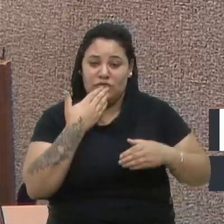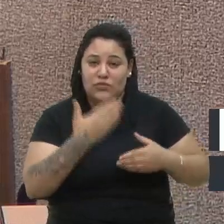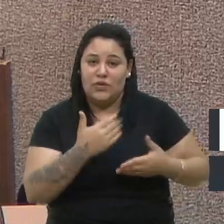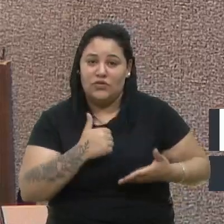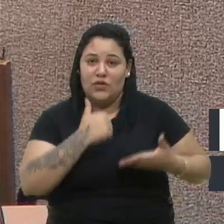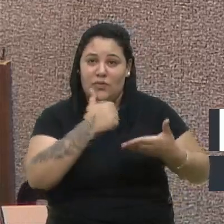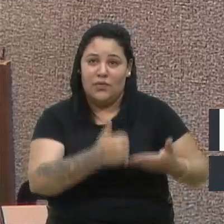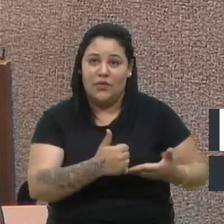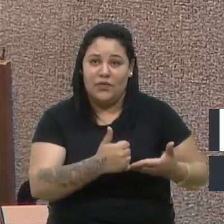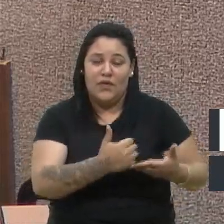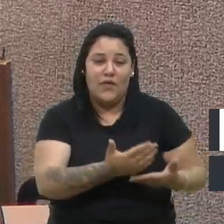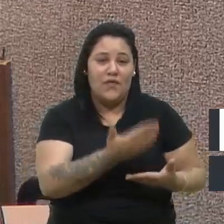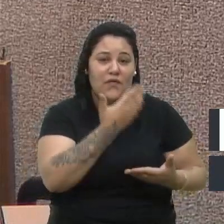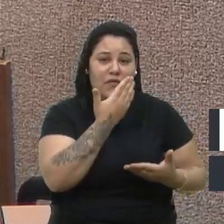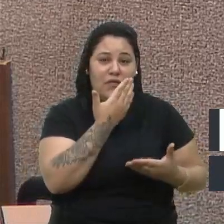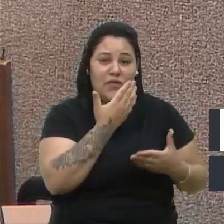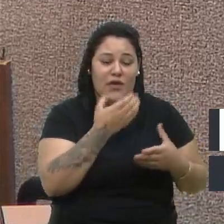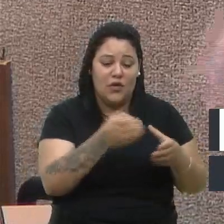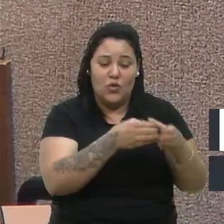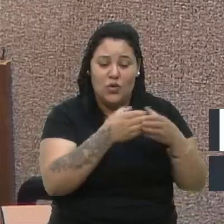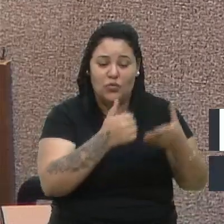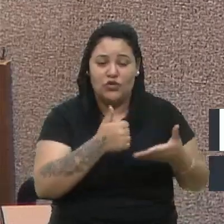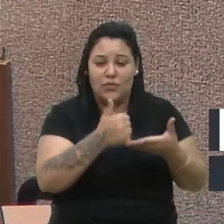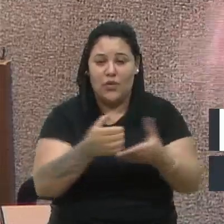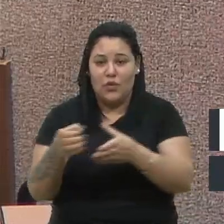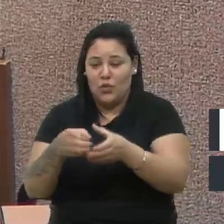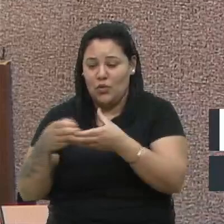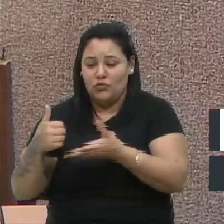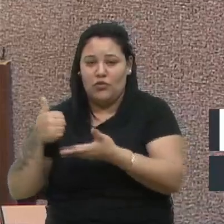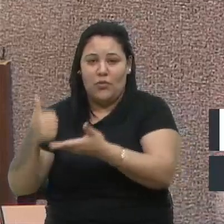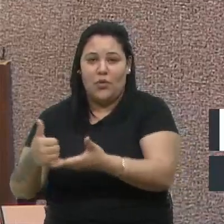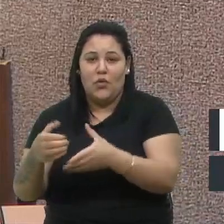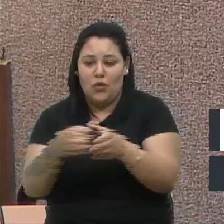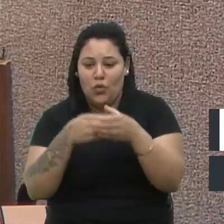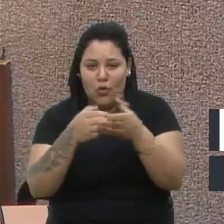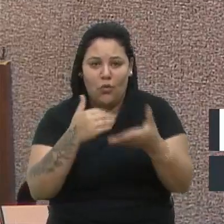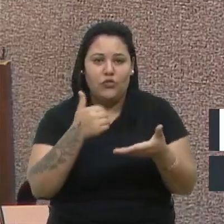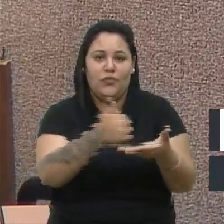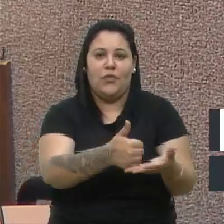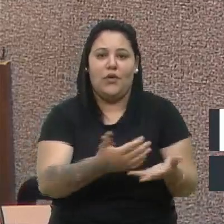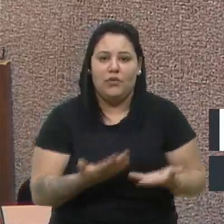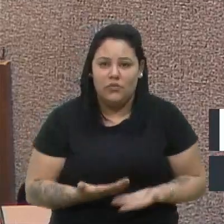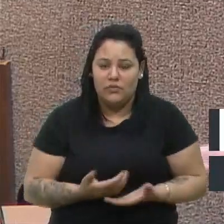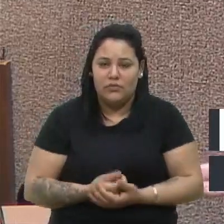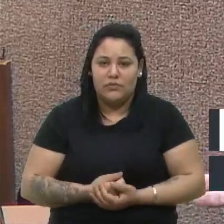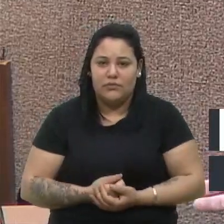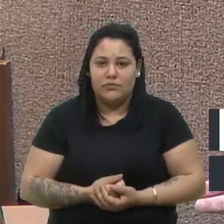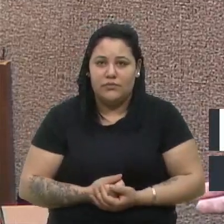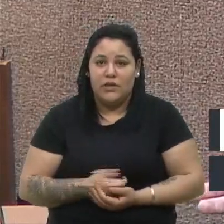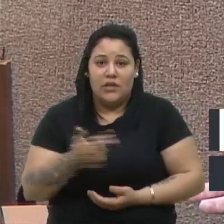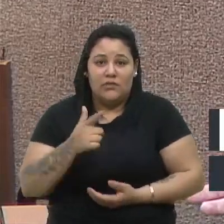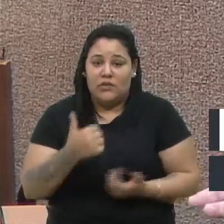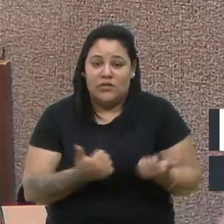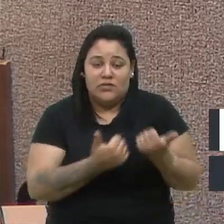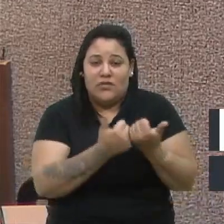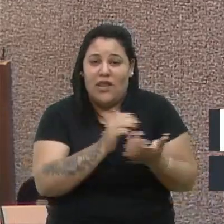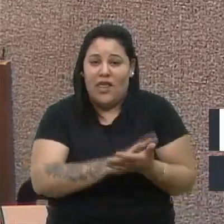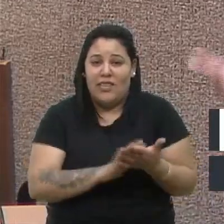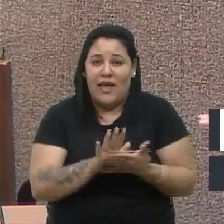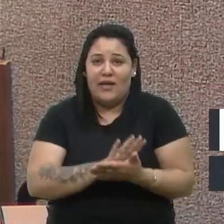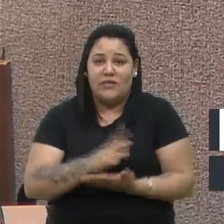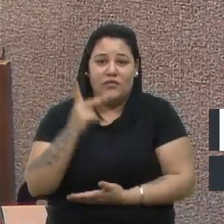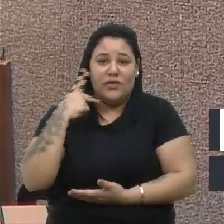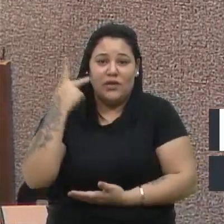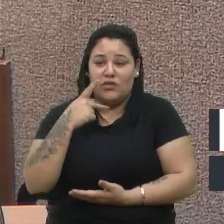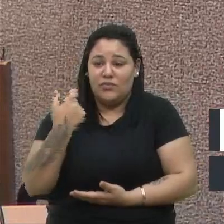disso, frente parlamentar daquilo, frente parlamentar, frente parlamentar, frente parlamentar, frente parlamentar, sem assessoria nenhuma, né? O vereador tem que se